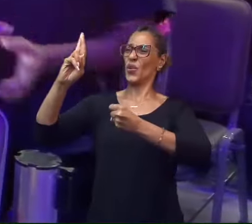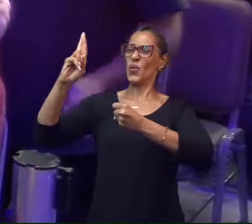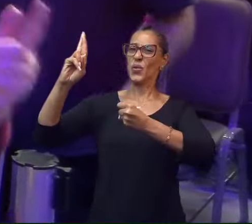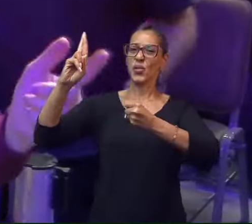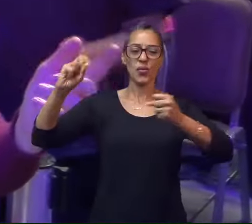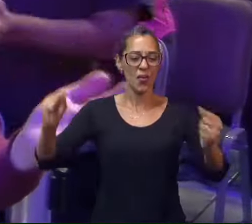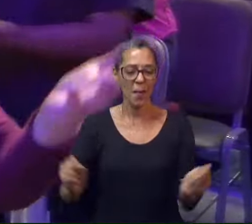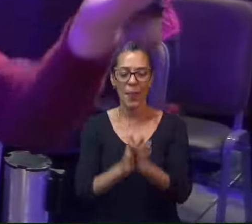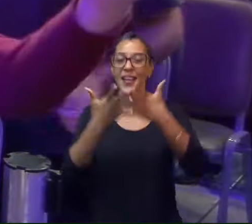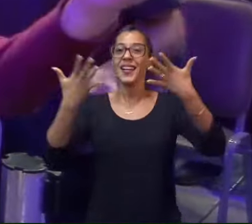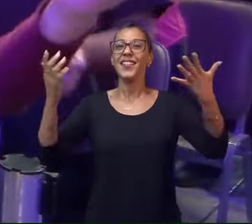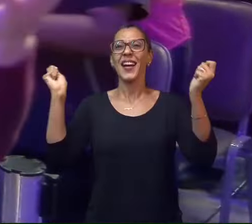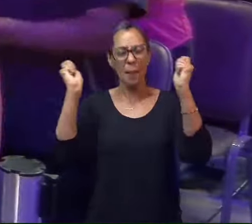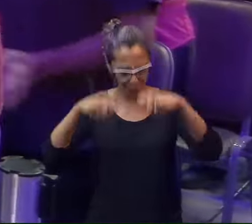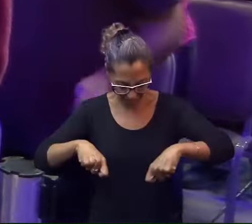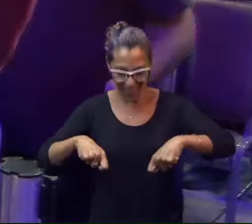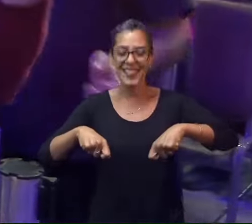Maravilha